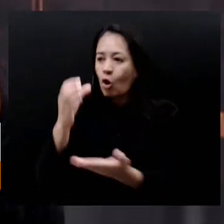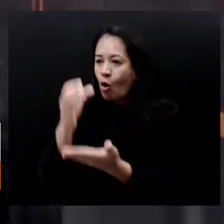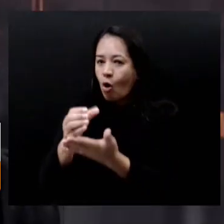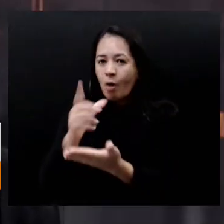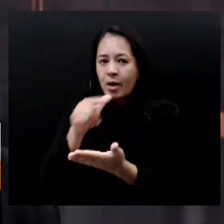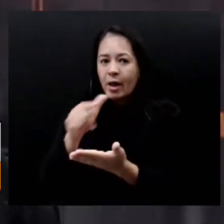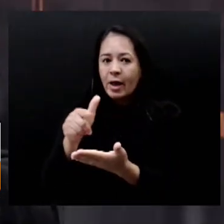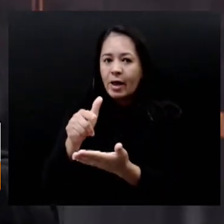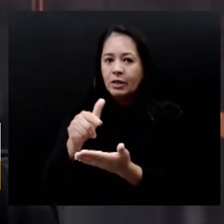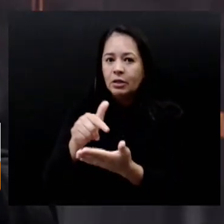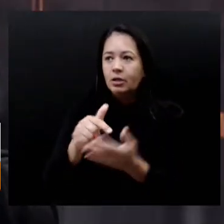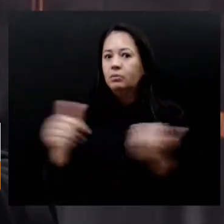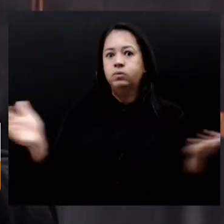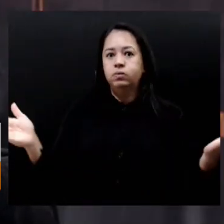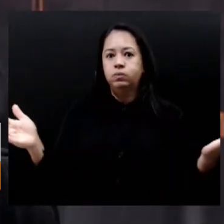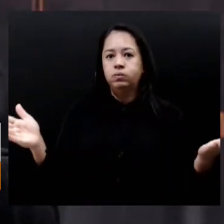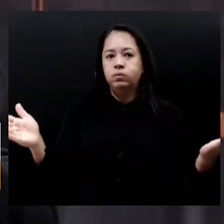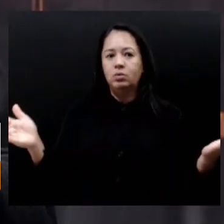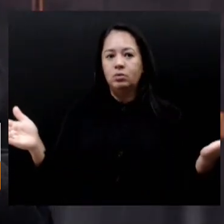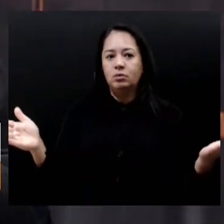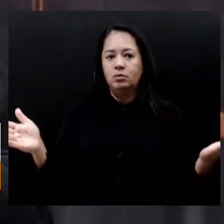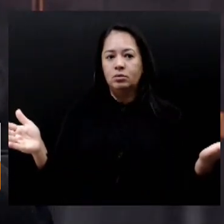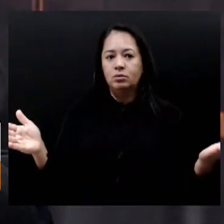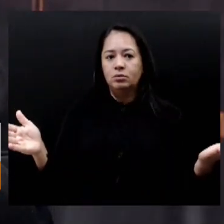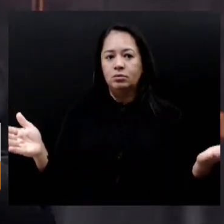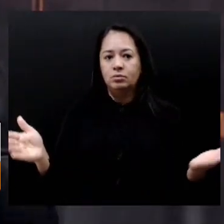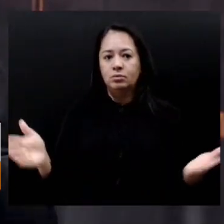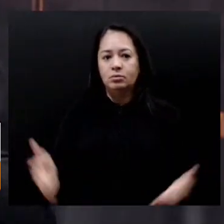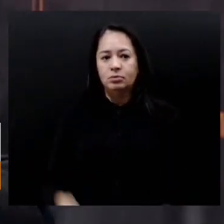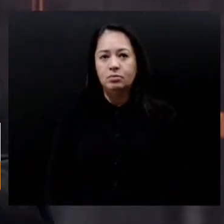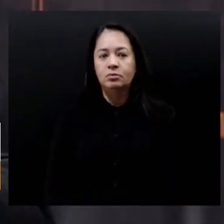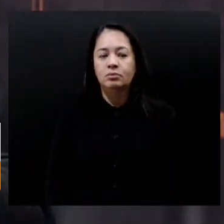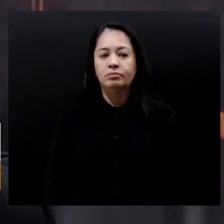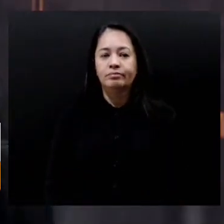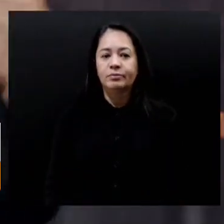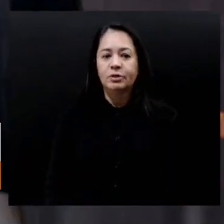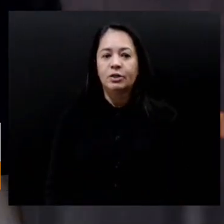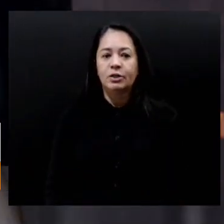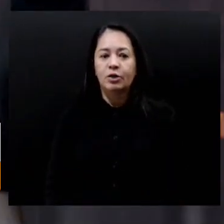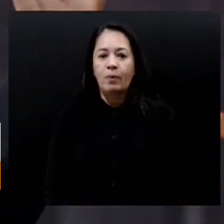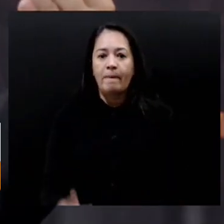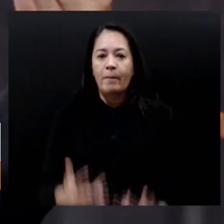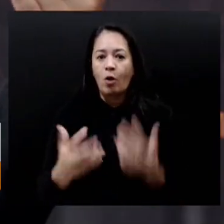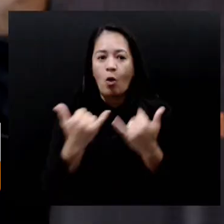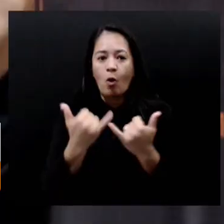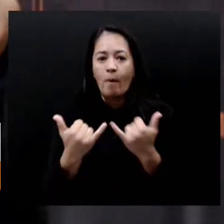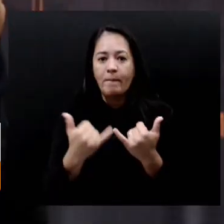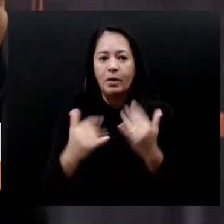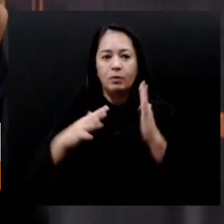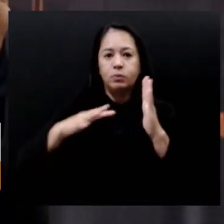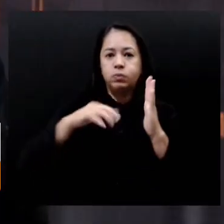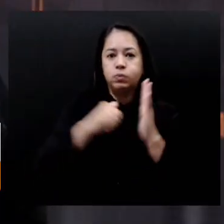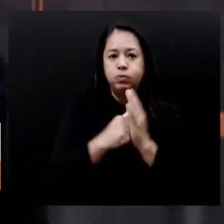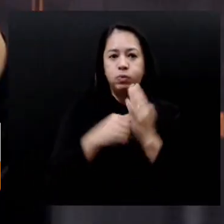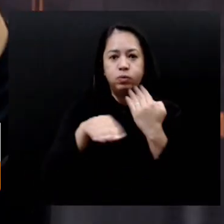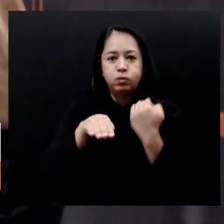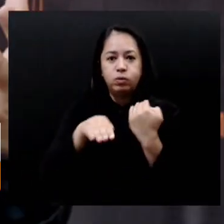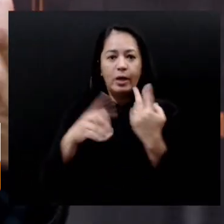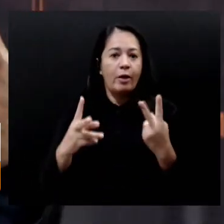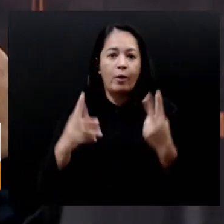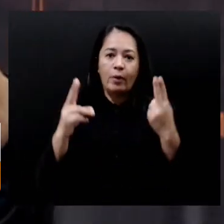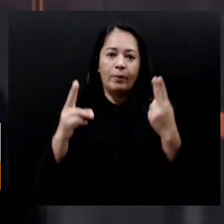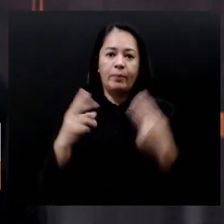reação explosiva muito grande, assim como se eu sofrer um acidente de trânsito, vai ser na mesma medida. Então, a gente vê que a